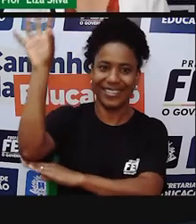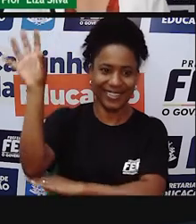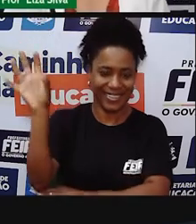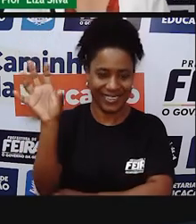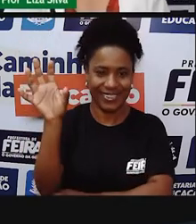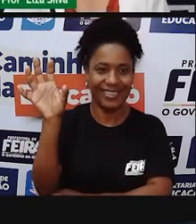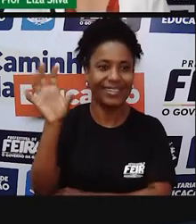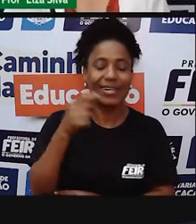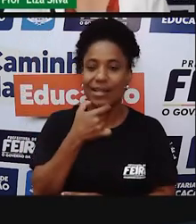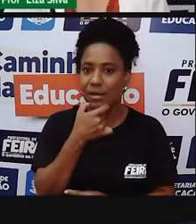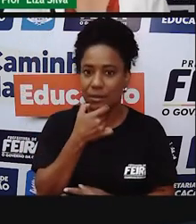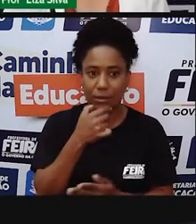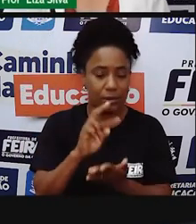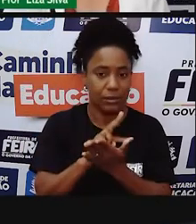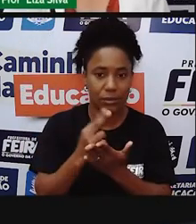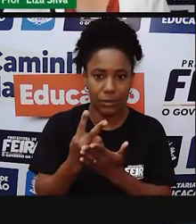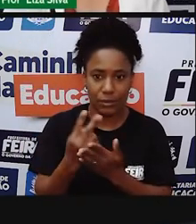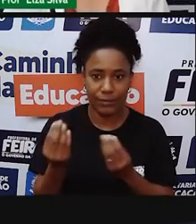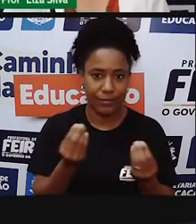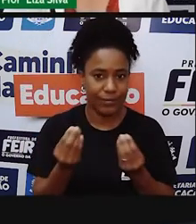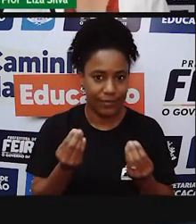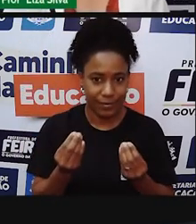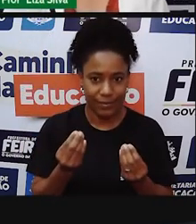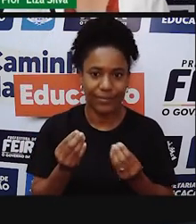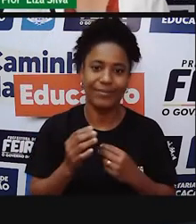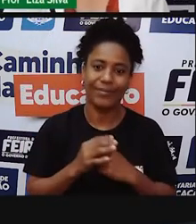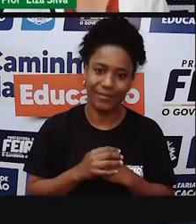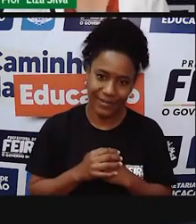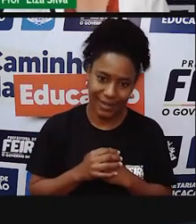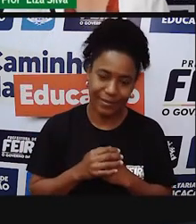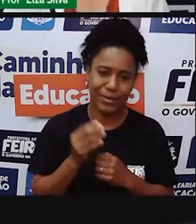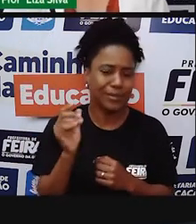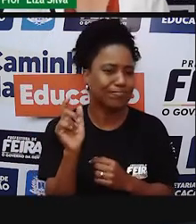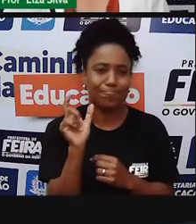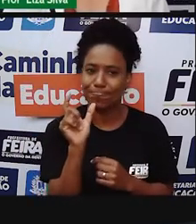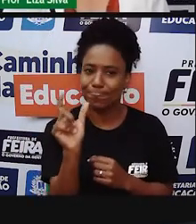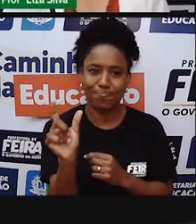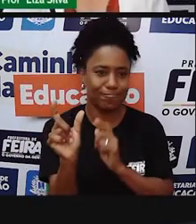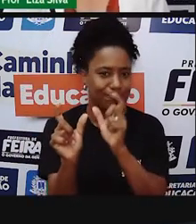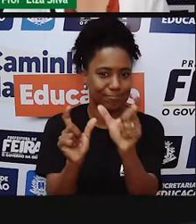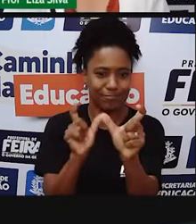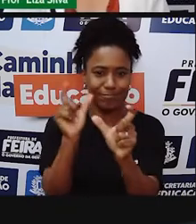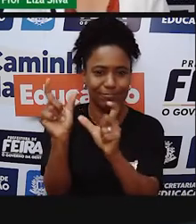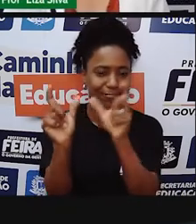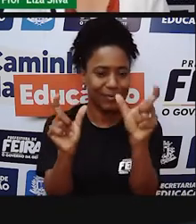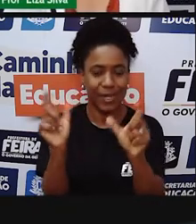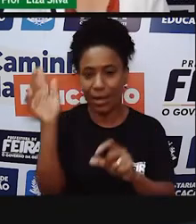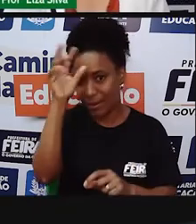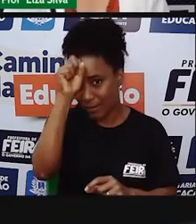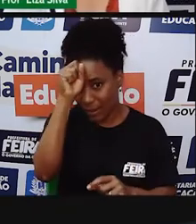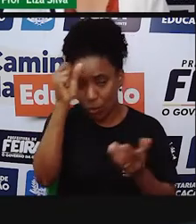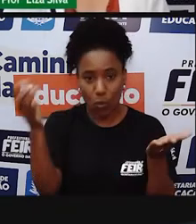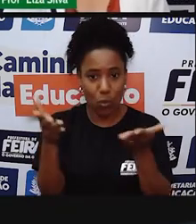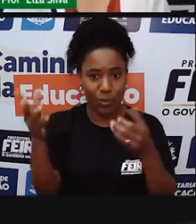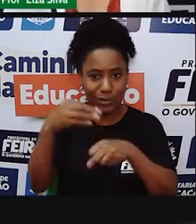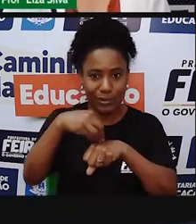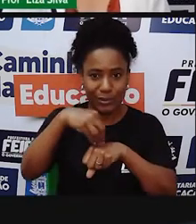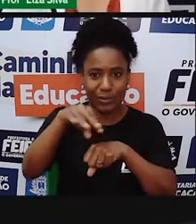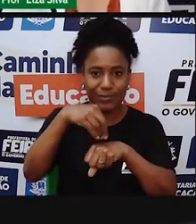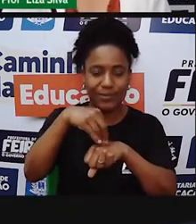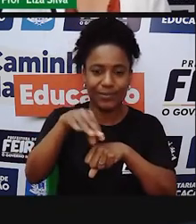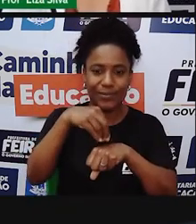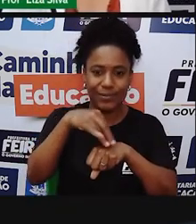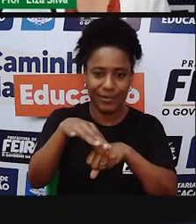Explicar a família em inglês nada mais é do que uma aula de vocabulário, certo? Então eu vou me basear em uma das famílias